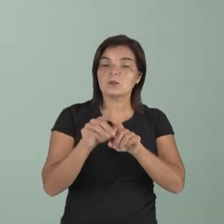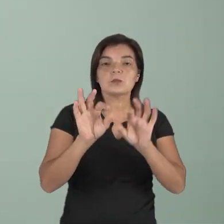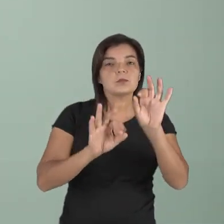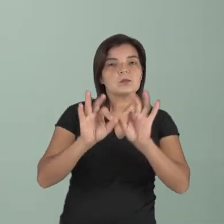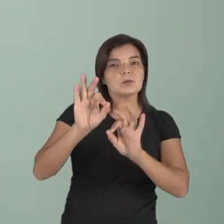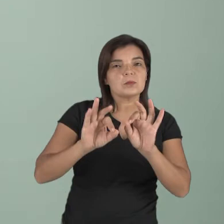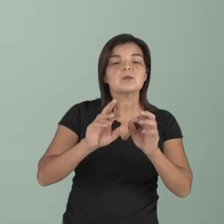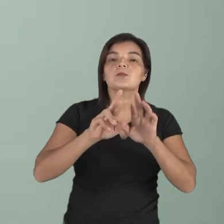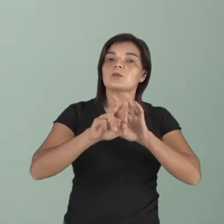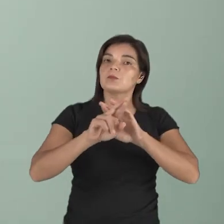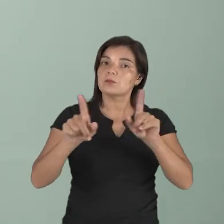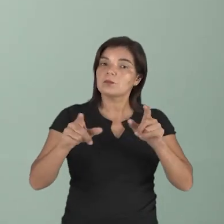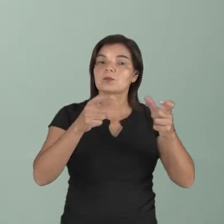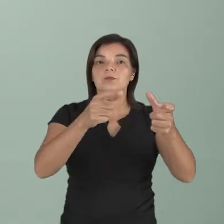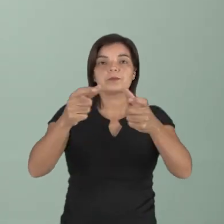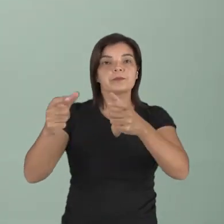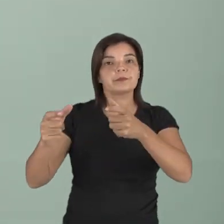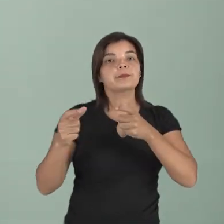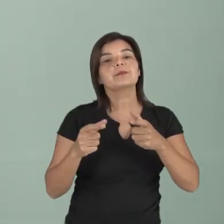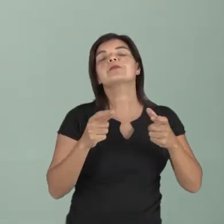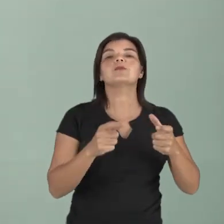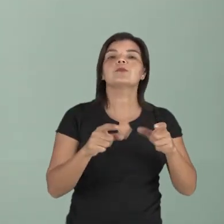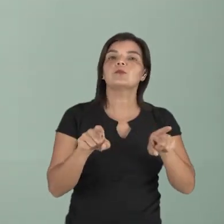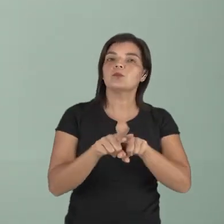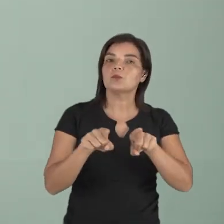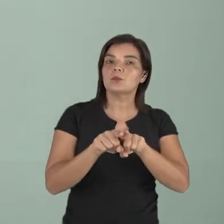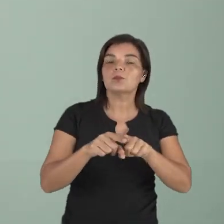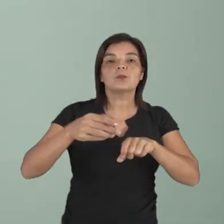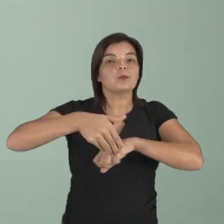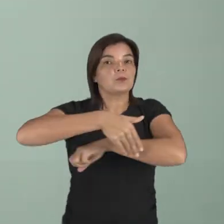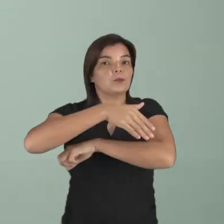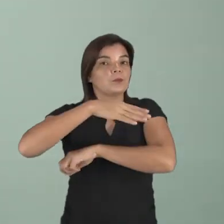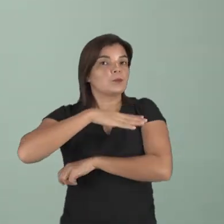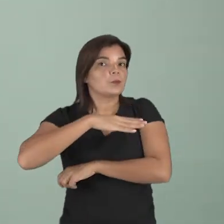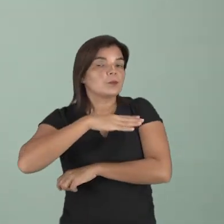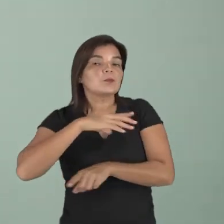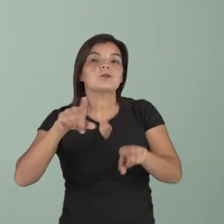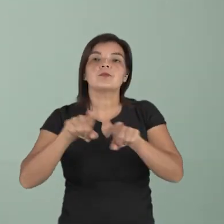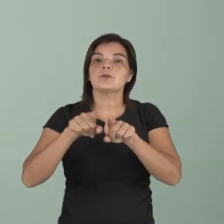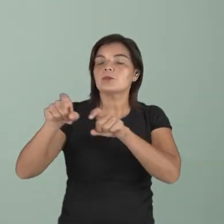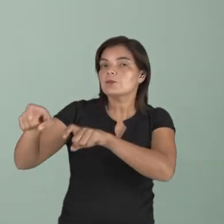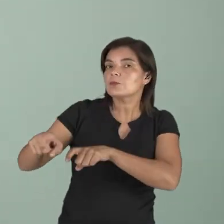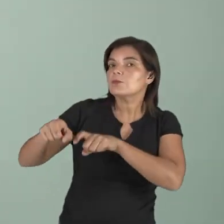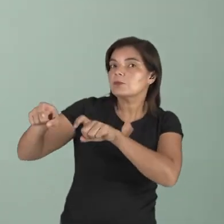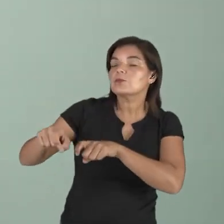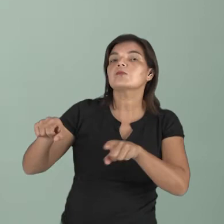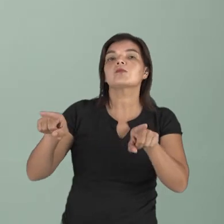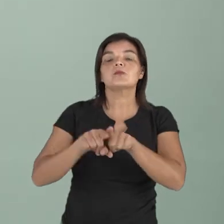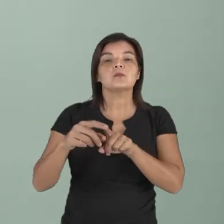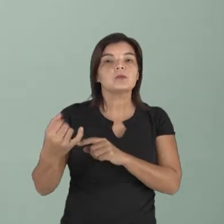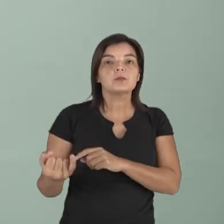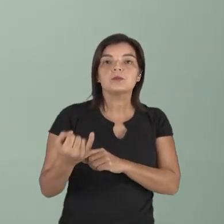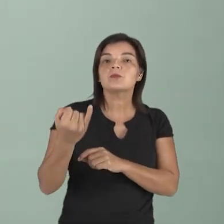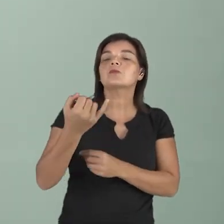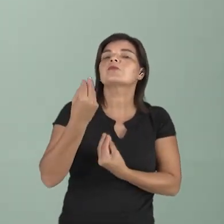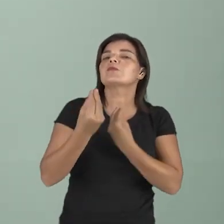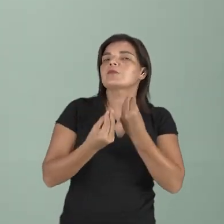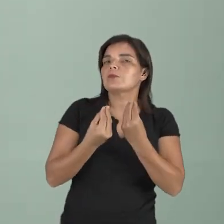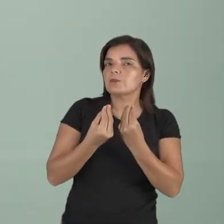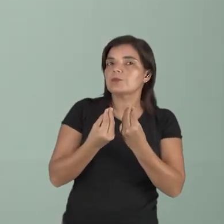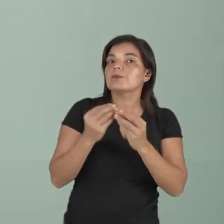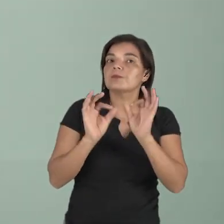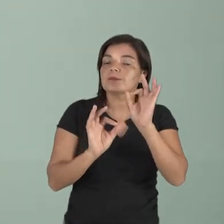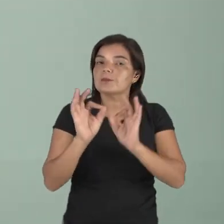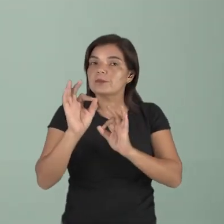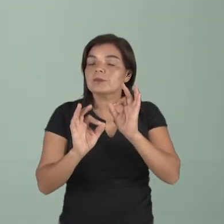diferentes espaços, certo? A gente viu algumas formas de produções no meio urbano, no meio rural, E é importante a gente ver como que é essa produção do